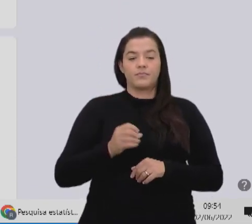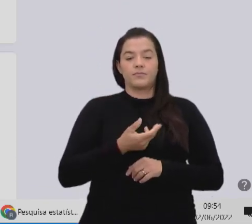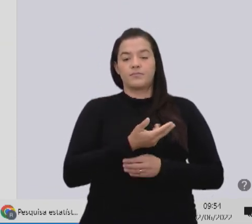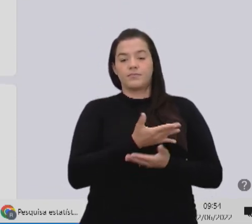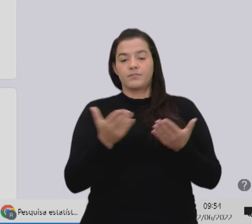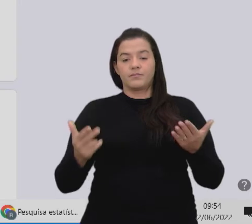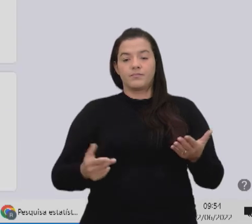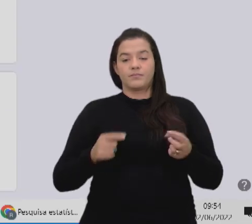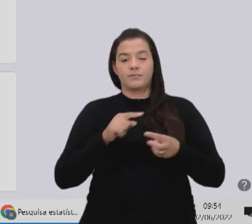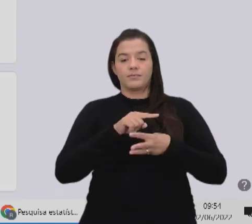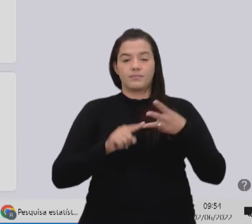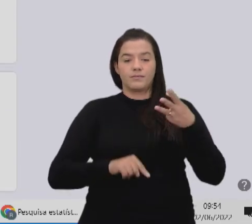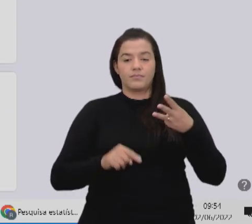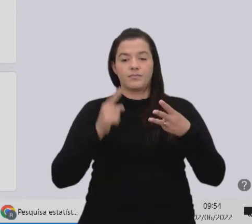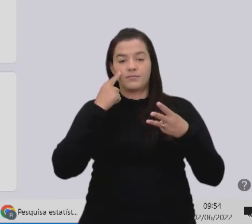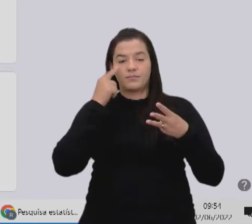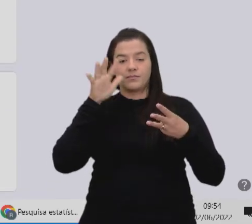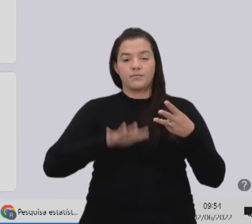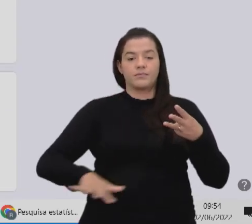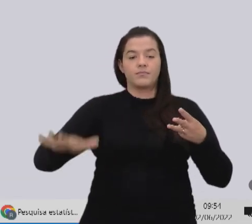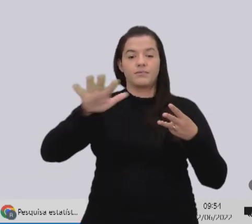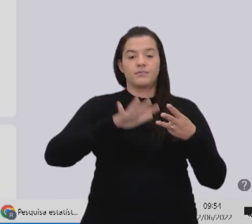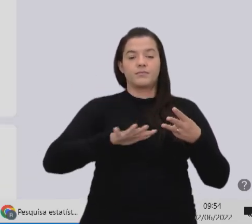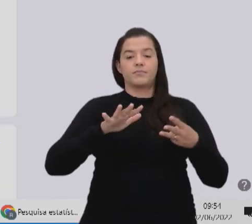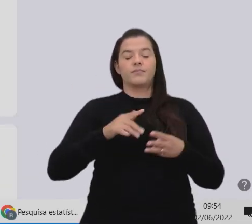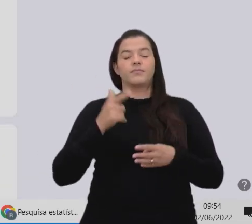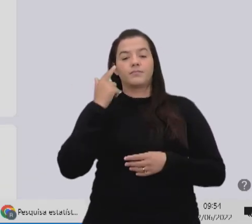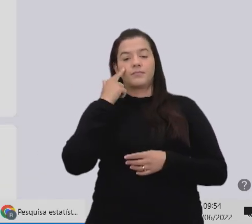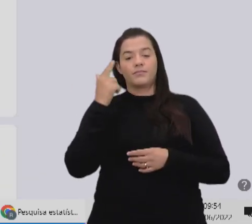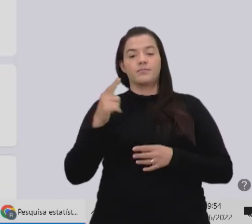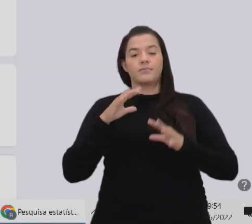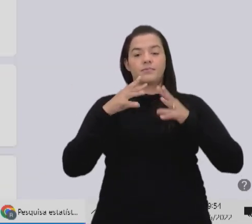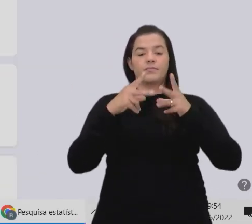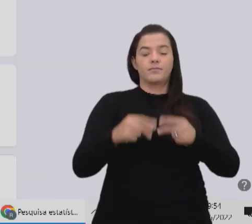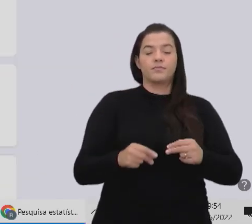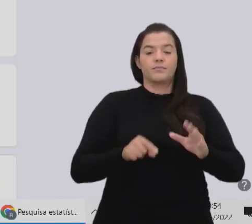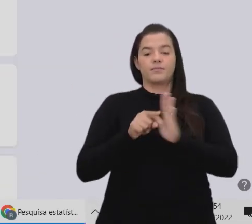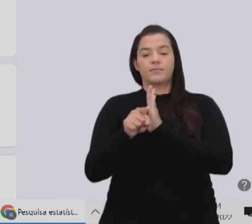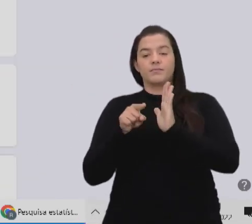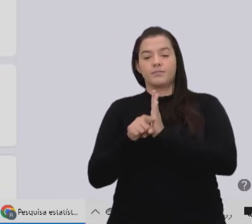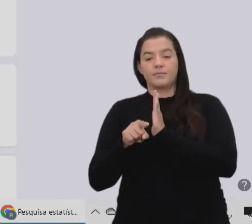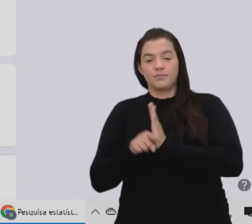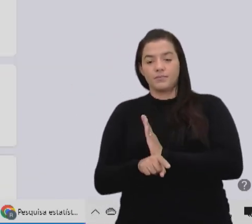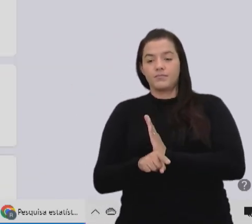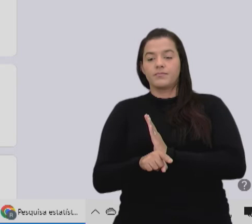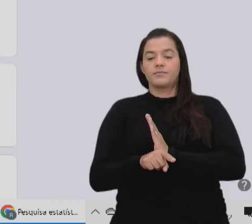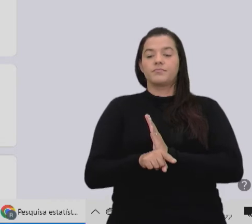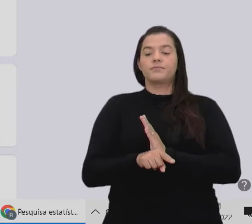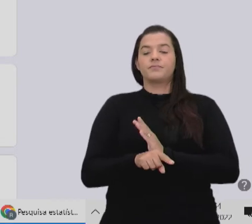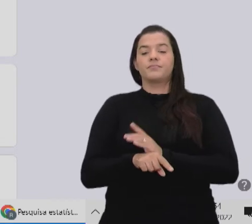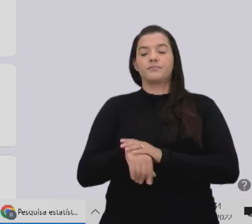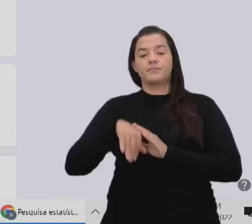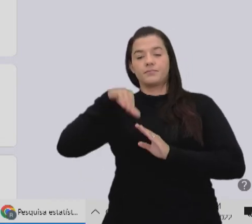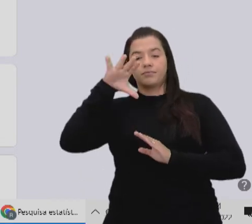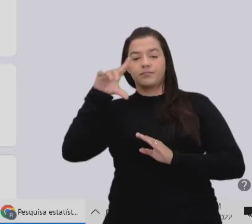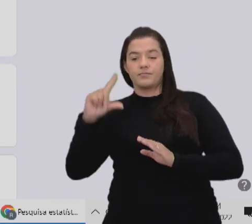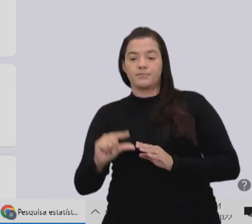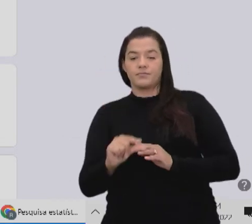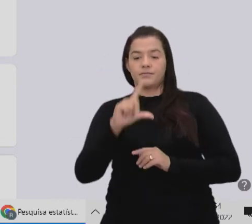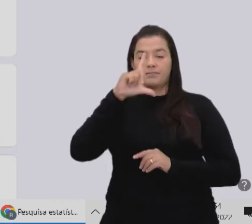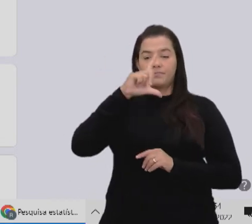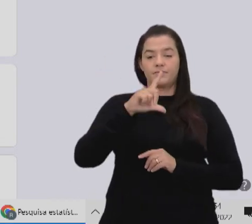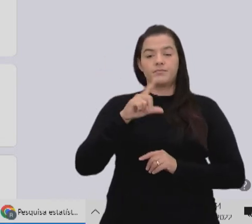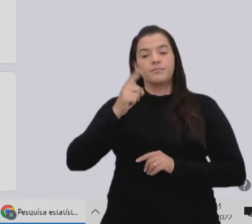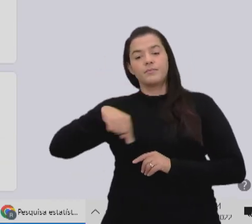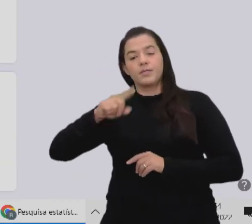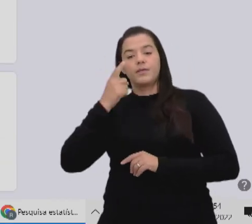tem 3 opções. Vê o geralzão. Sim. Vê só pergunta a pergunta, as opções mais da maior para menor resposta e